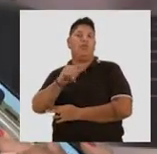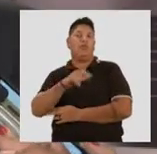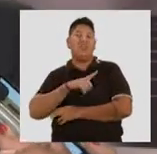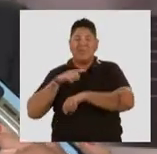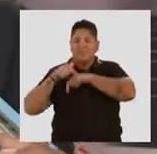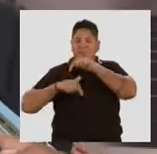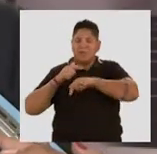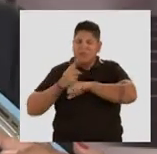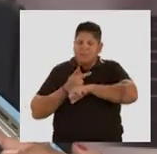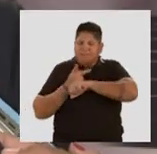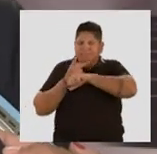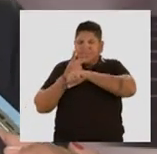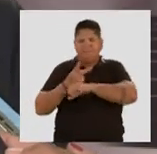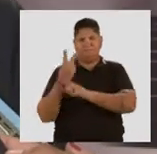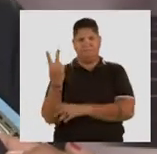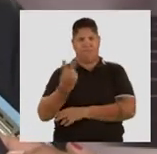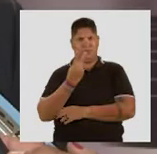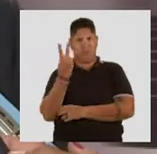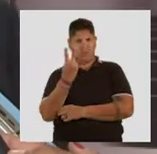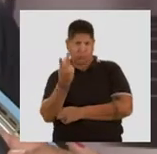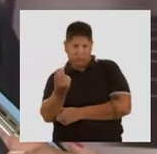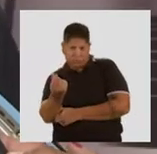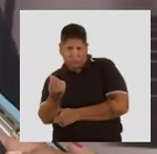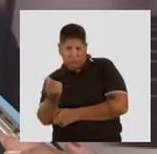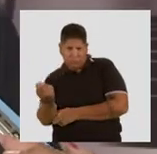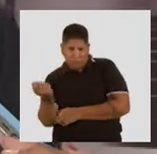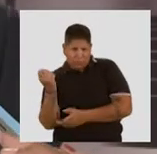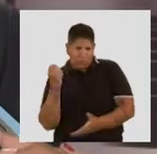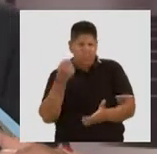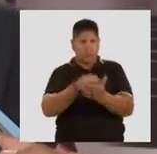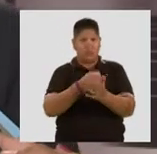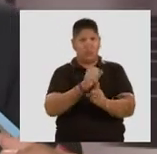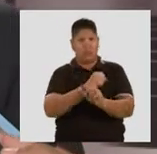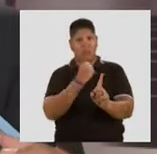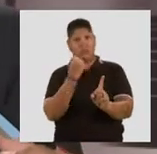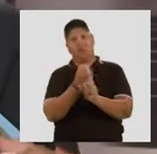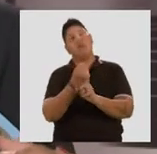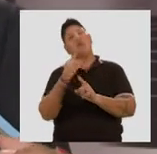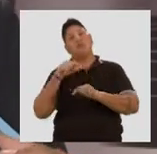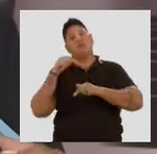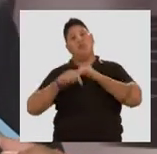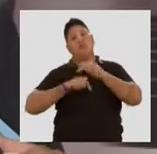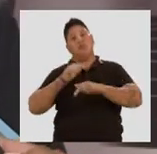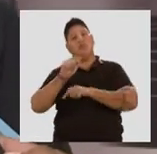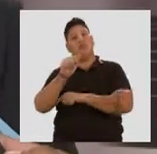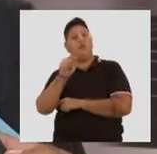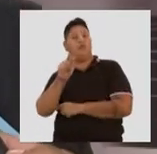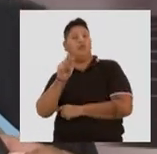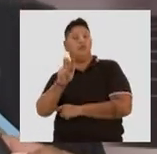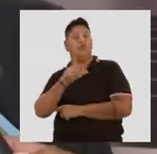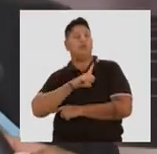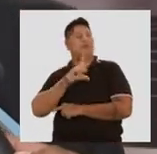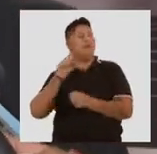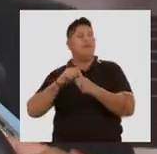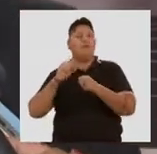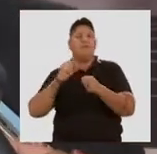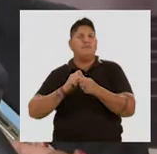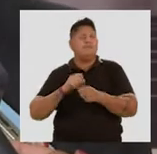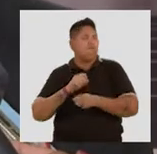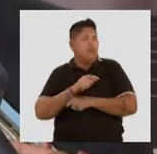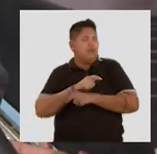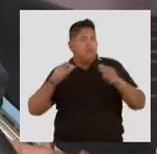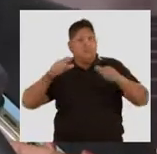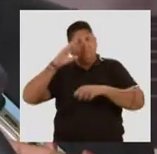trabalho de ir atrás desses valores, recuperar esses valores para a sociedade, é um trabalho que a AGU tem feito de